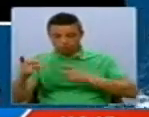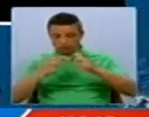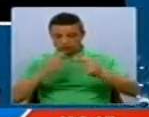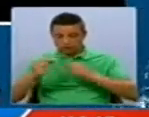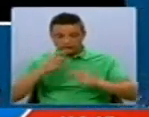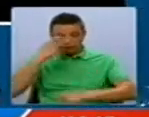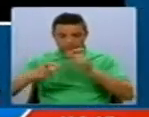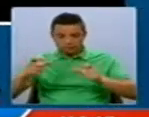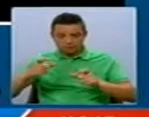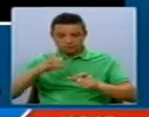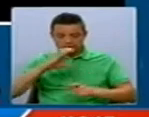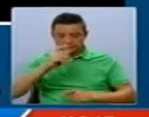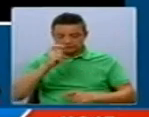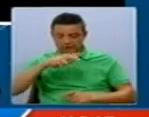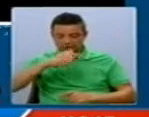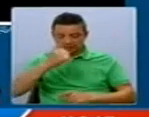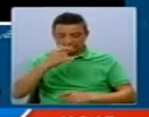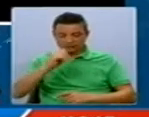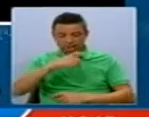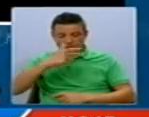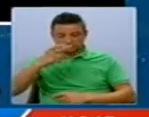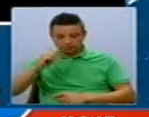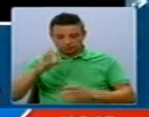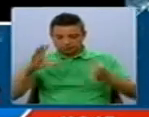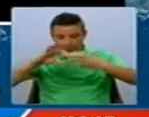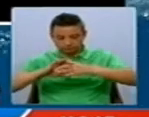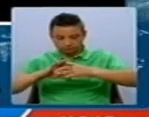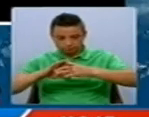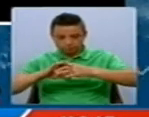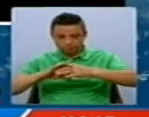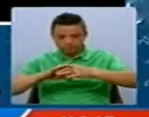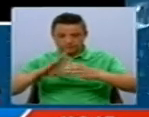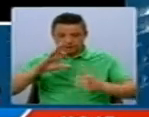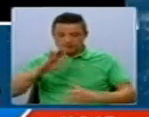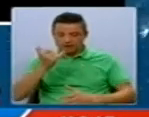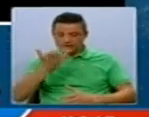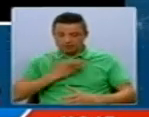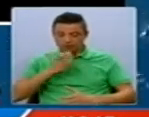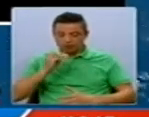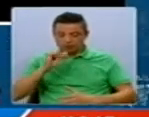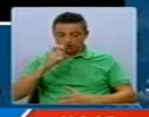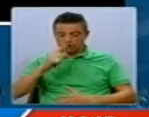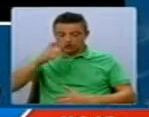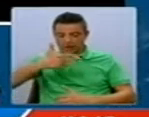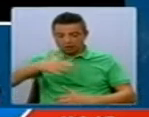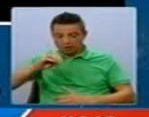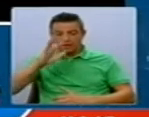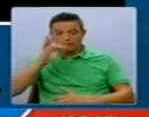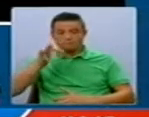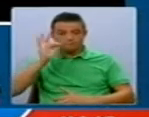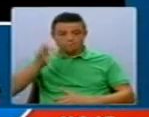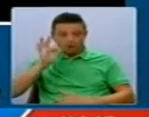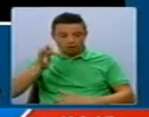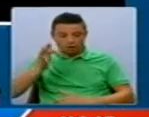cientistas, quando olham para o espectro, tentam sempre relacionar a relação entre o hidrogênio e o ferro. Vamos só fazer uma pequena revisão da matéria. As estrelas são